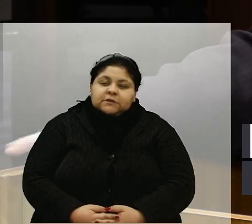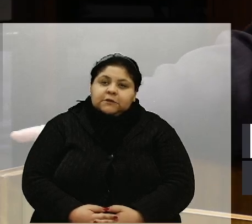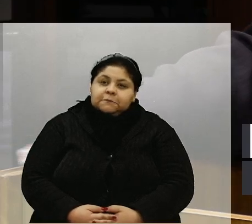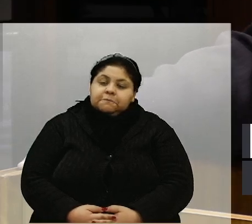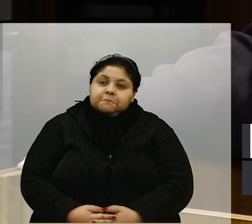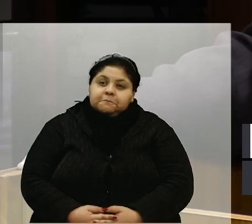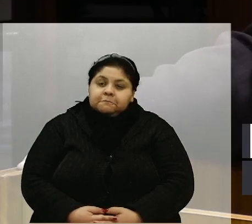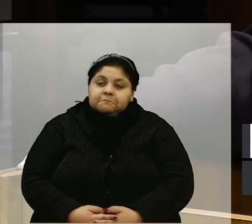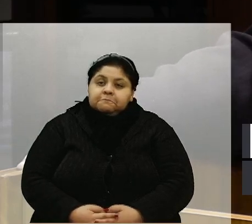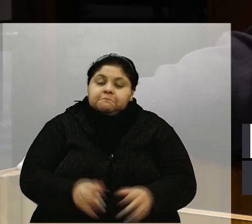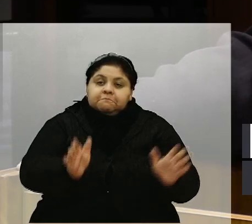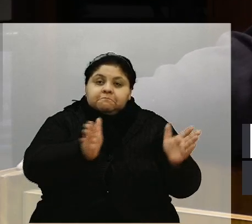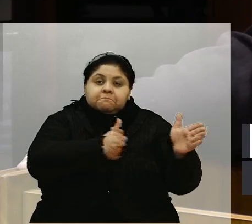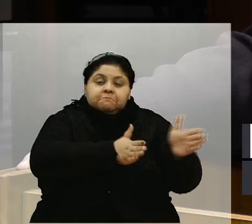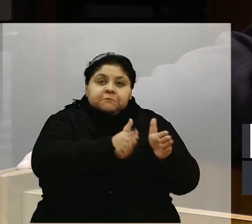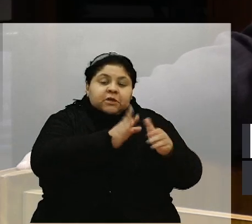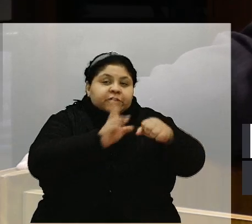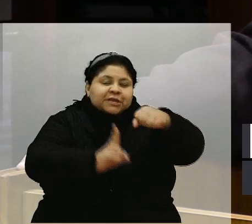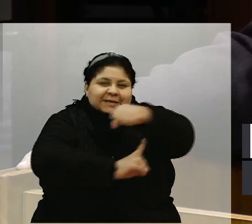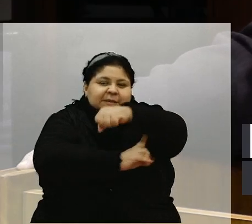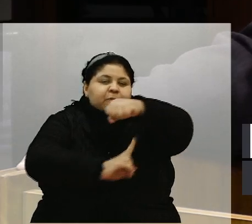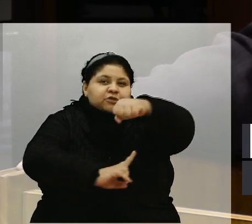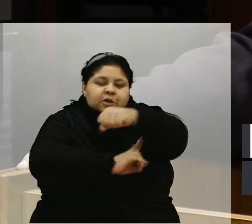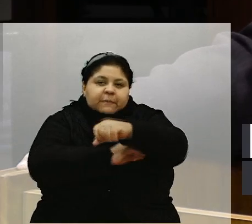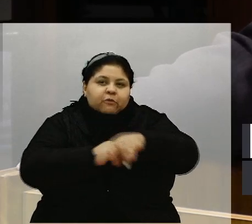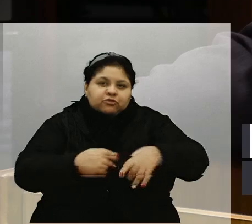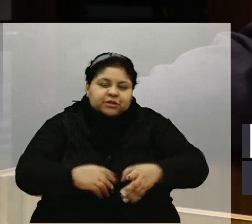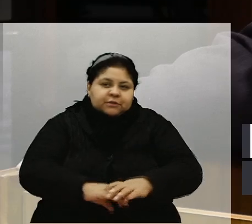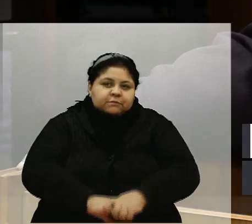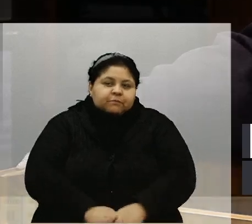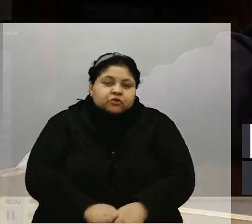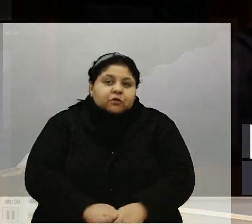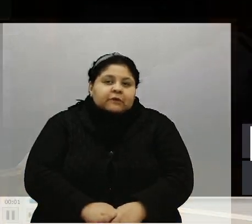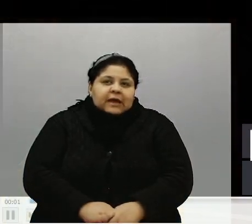Esse é o acesso da ponte do Bananal.